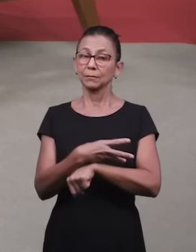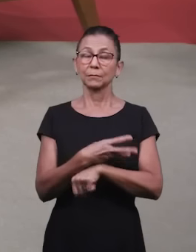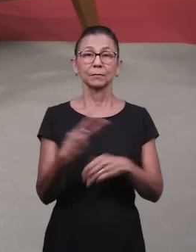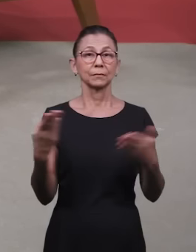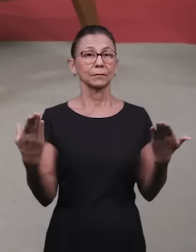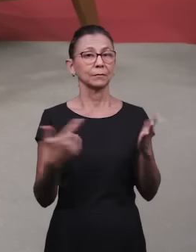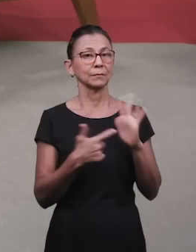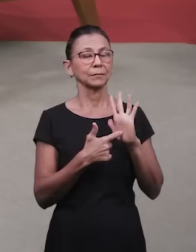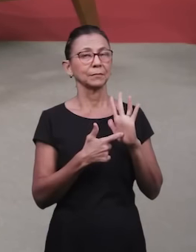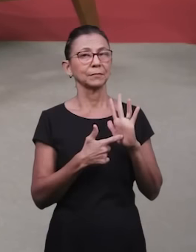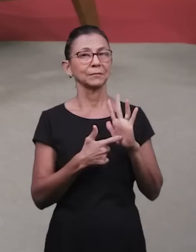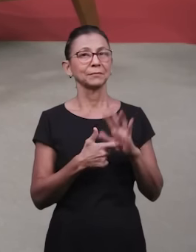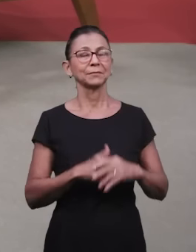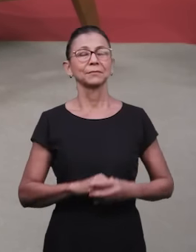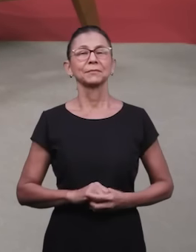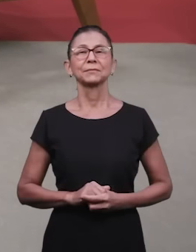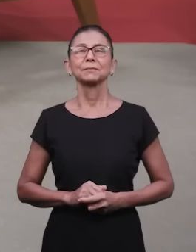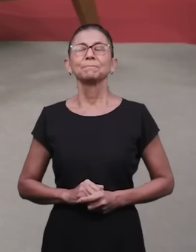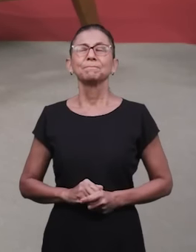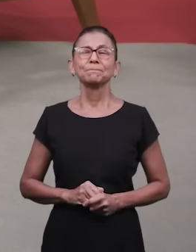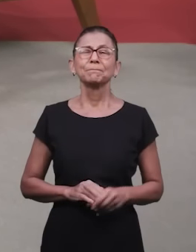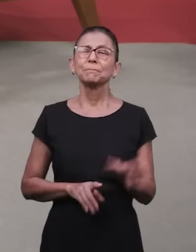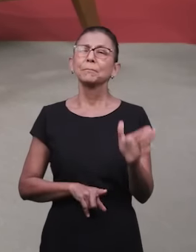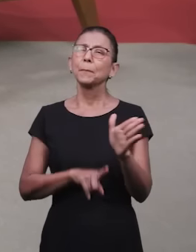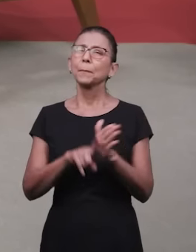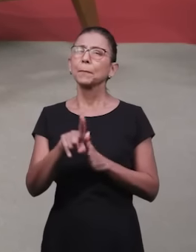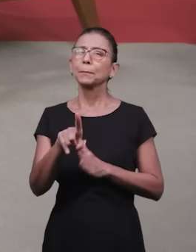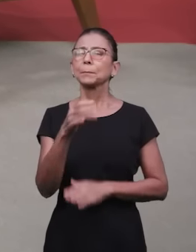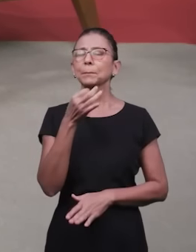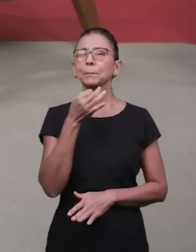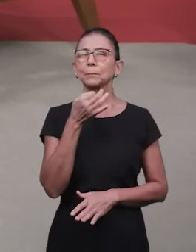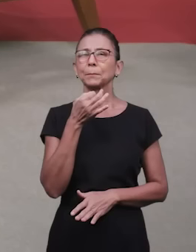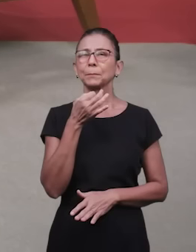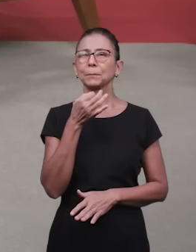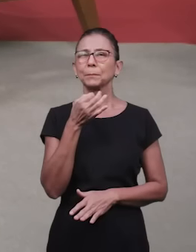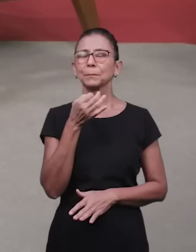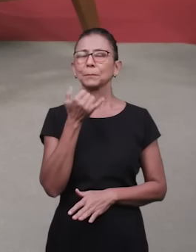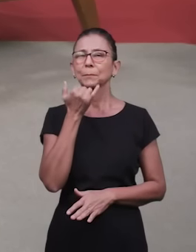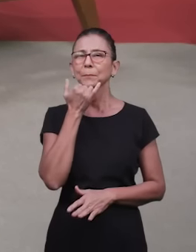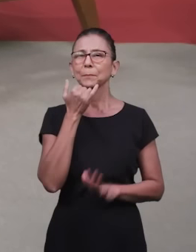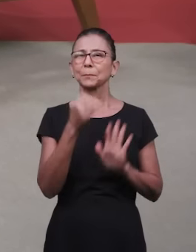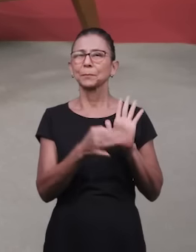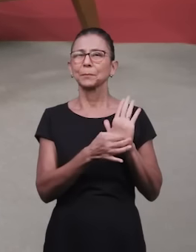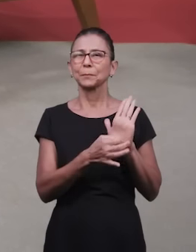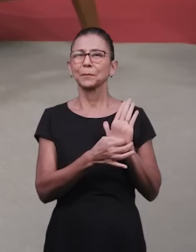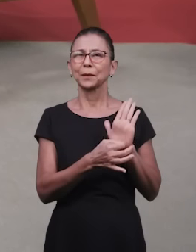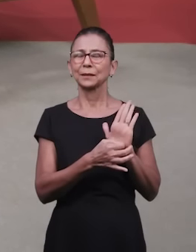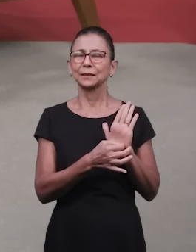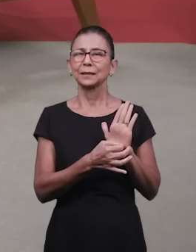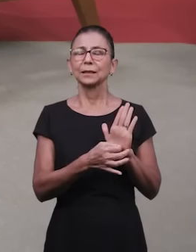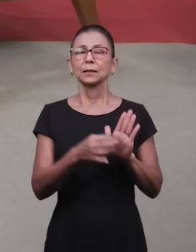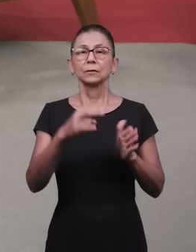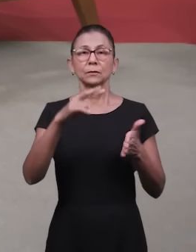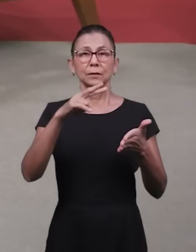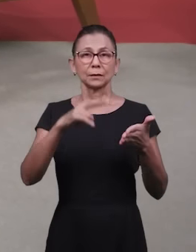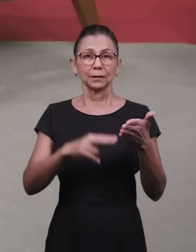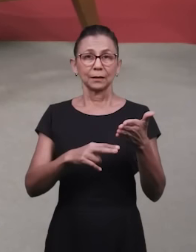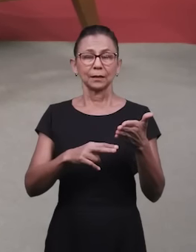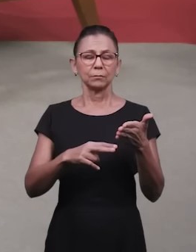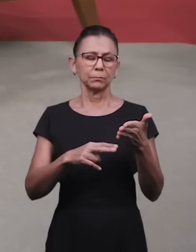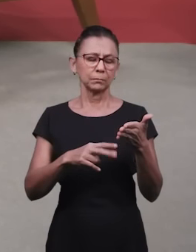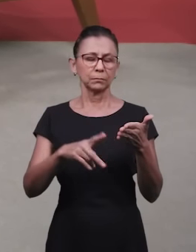vai aparecer lá no WhatsApp uma questão que nós estamos propondo para você. E ao você ler e